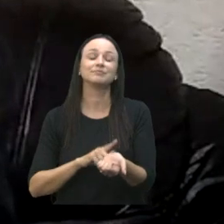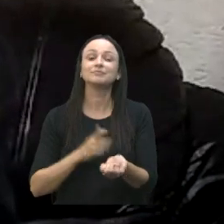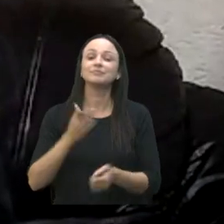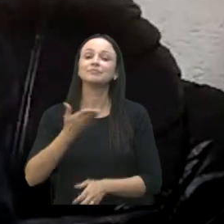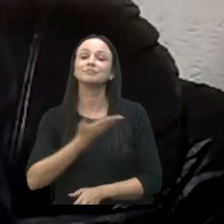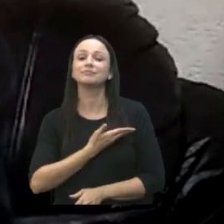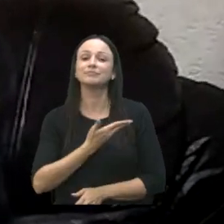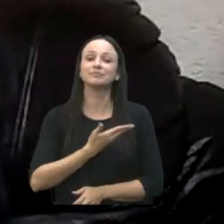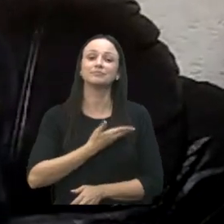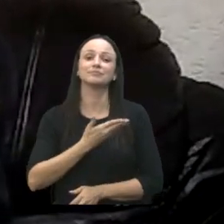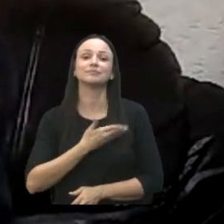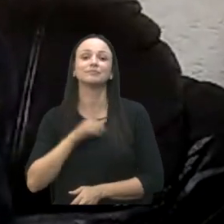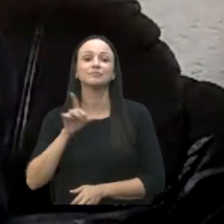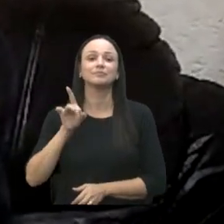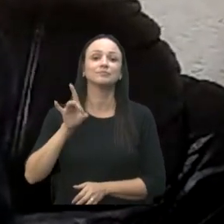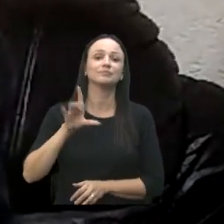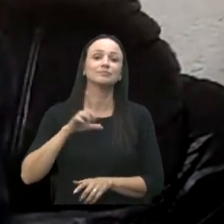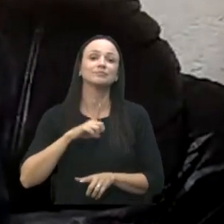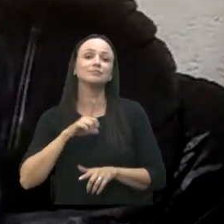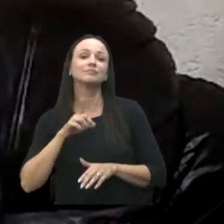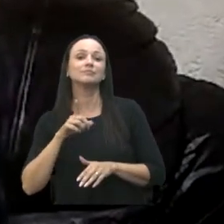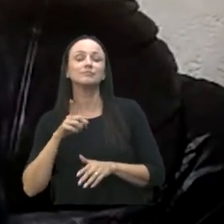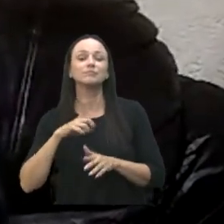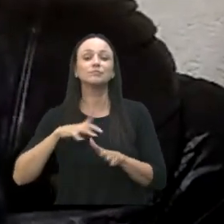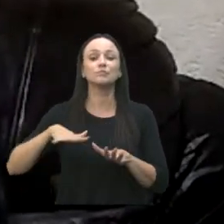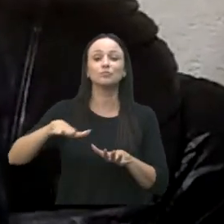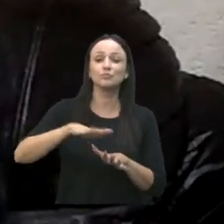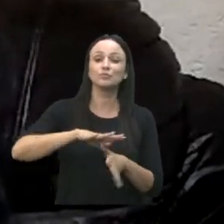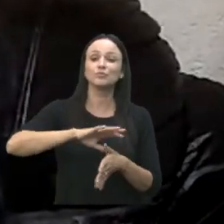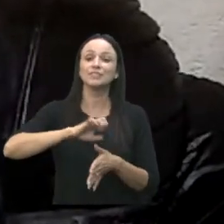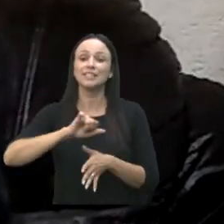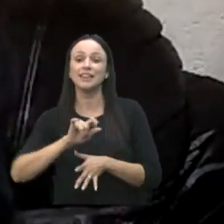Amigo é lua, só cai no sertão.